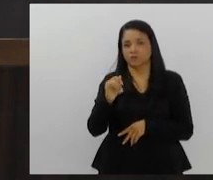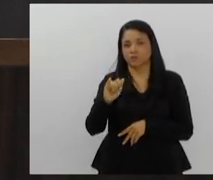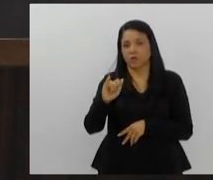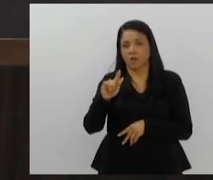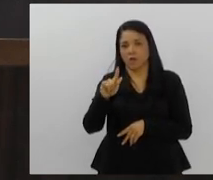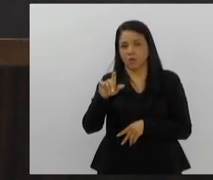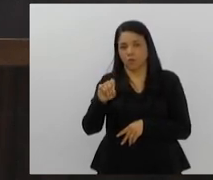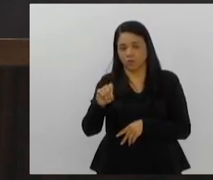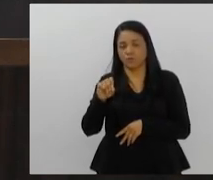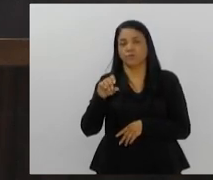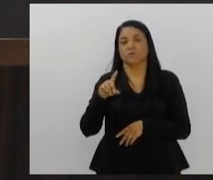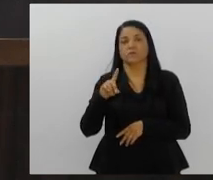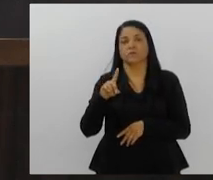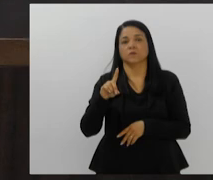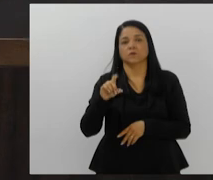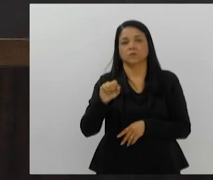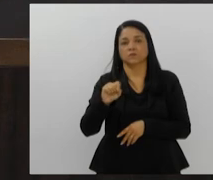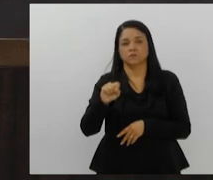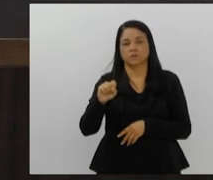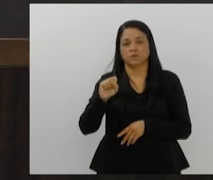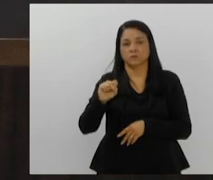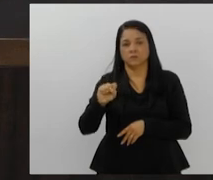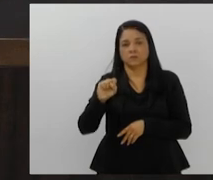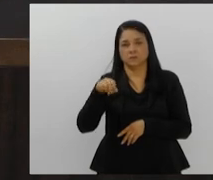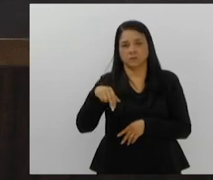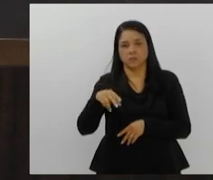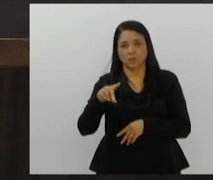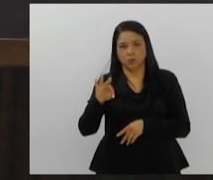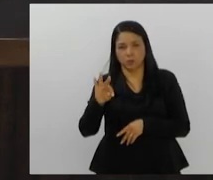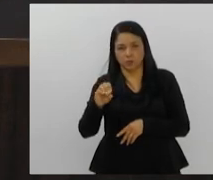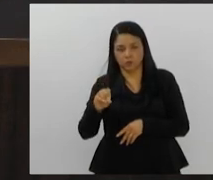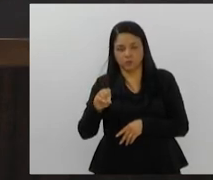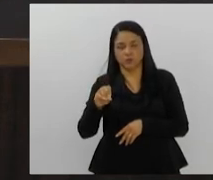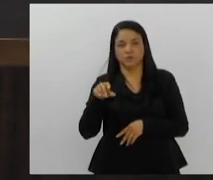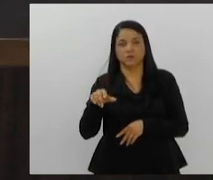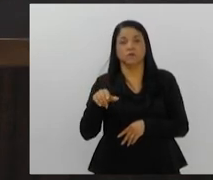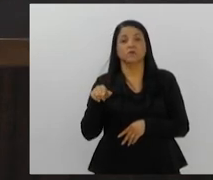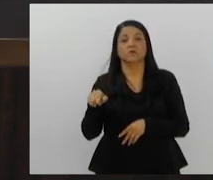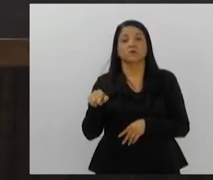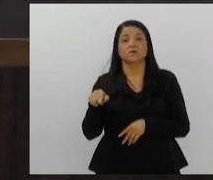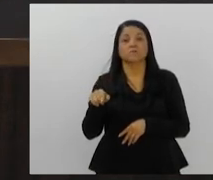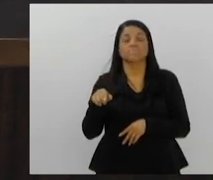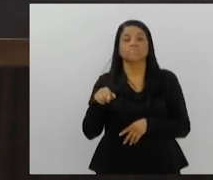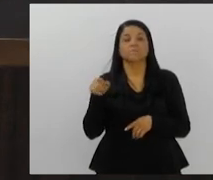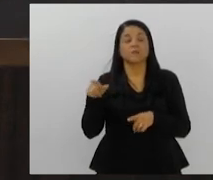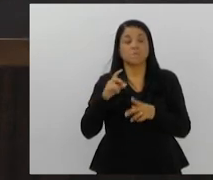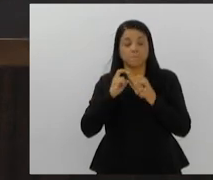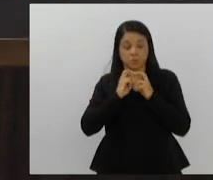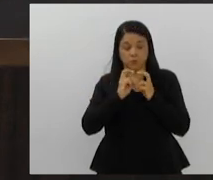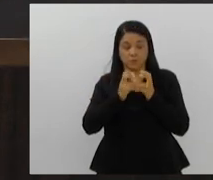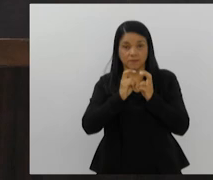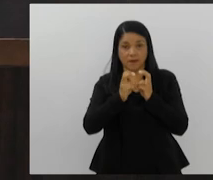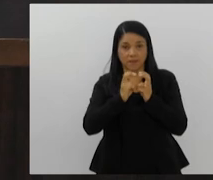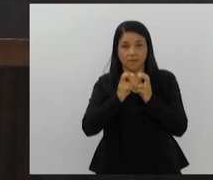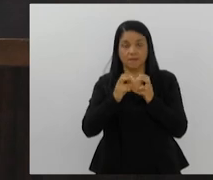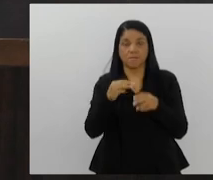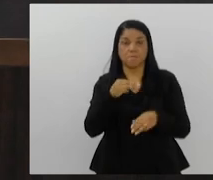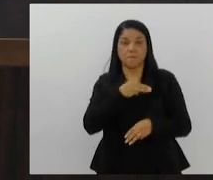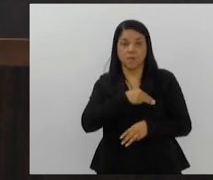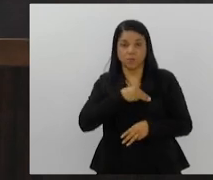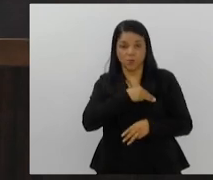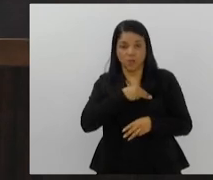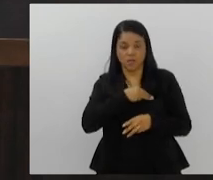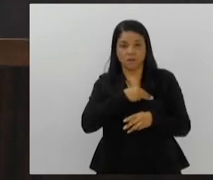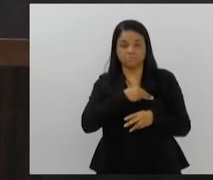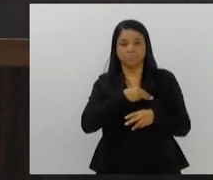que foi identificado num trem em Madureira, na estação de Madureira, ejaculando em uma mulher.